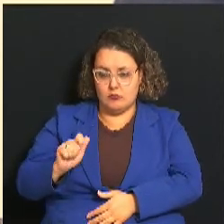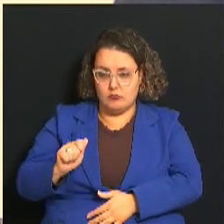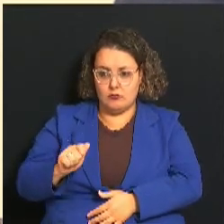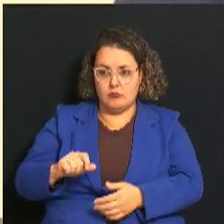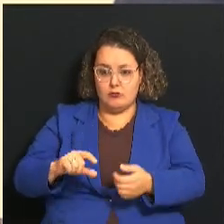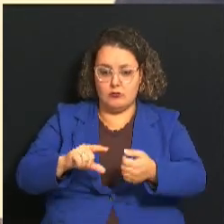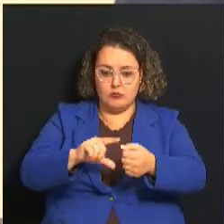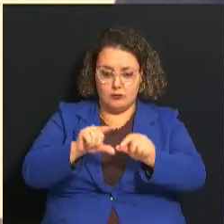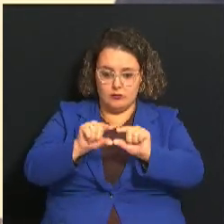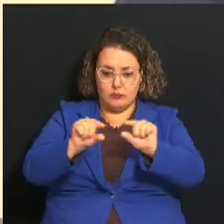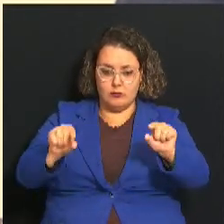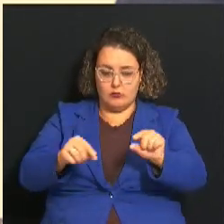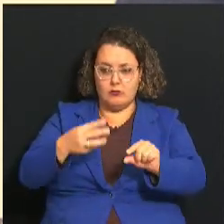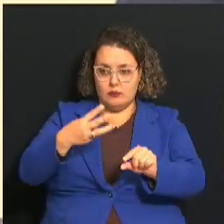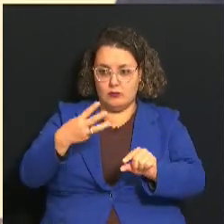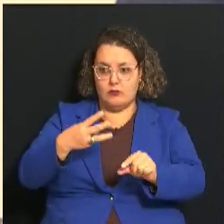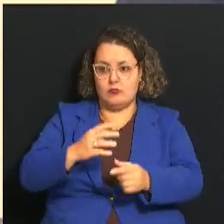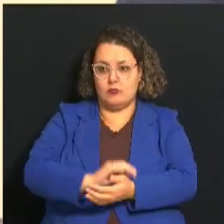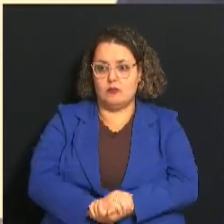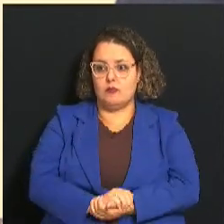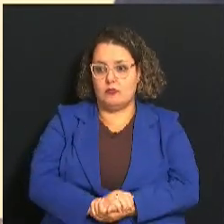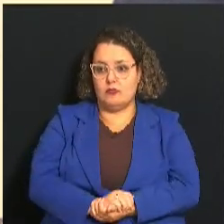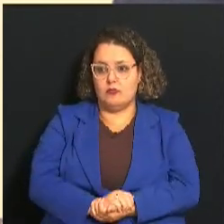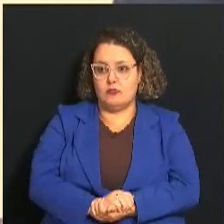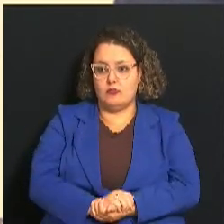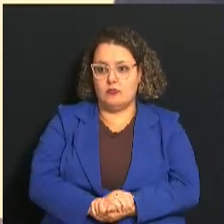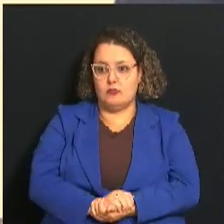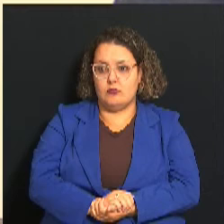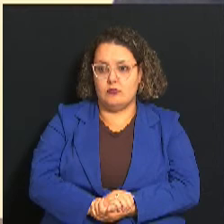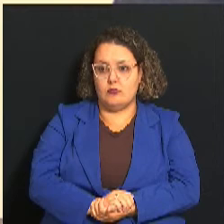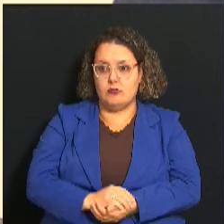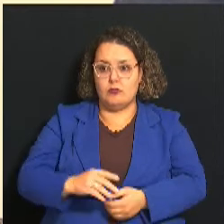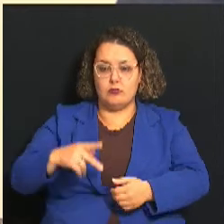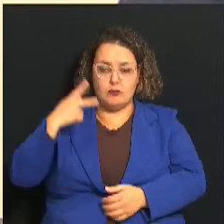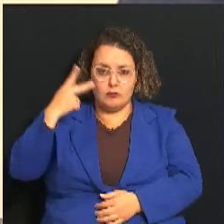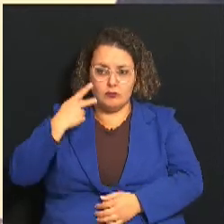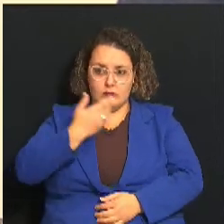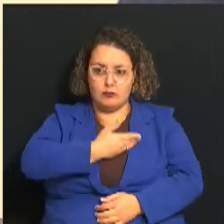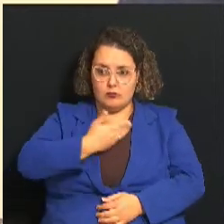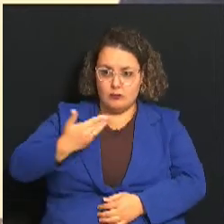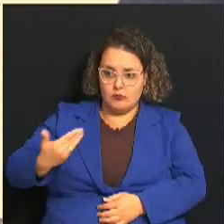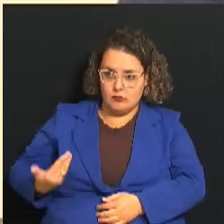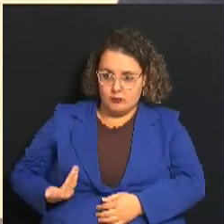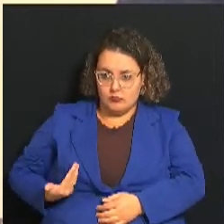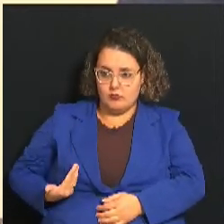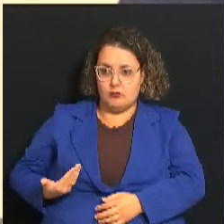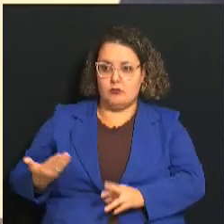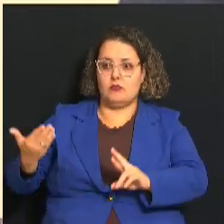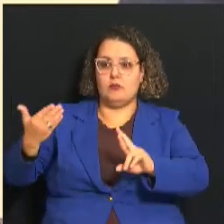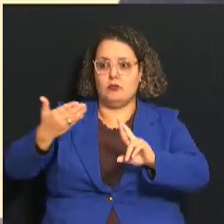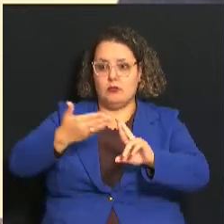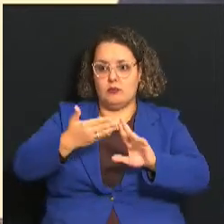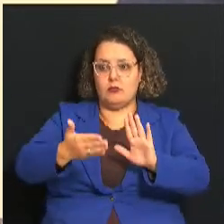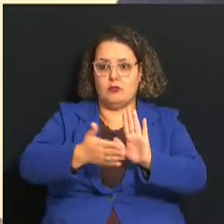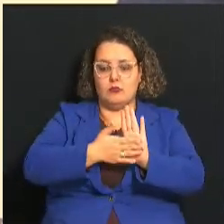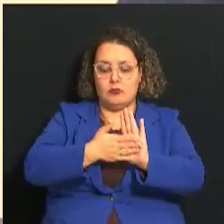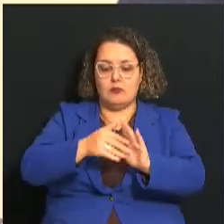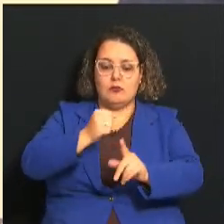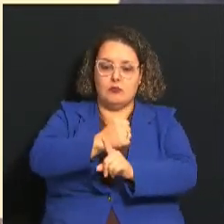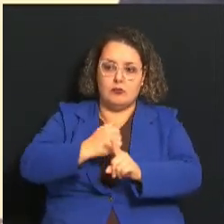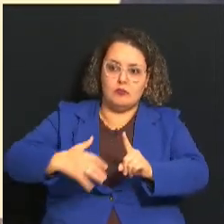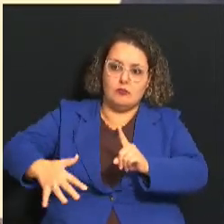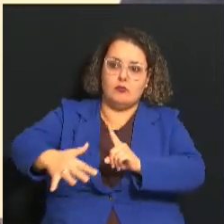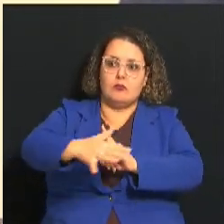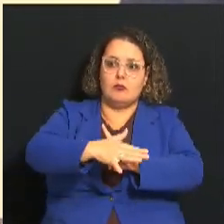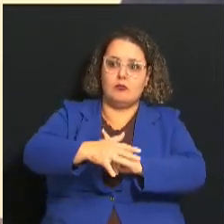3, já acompanhar políticas públicas referentes a ações socioambientais